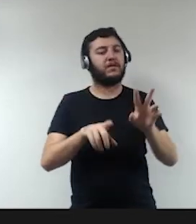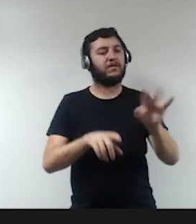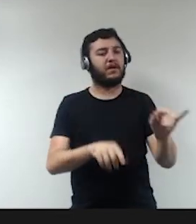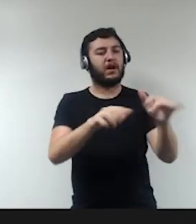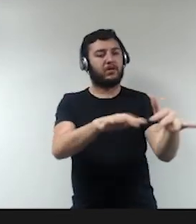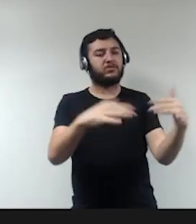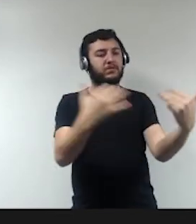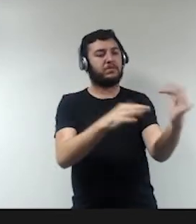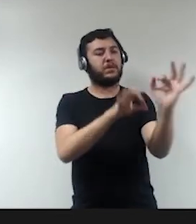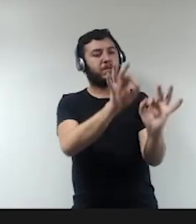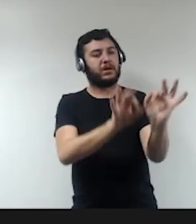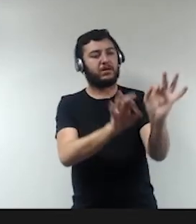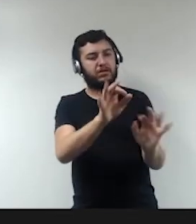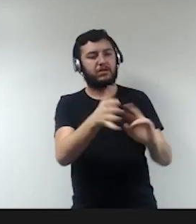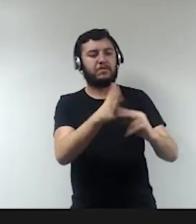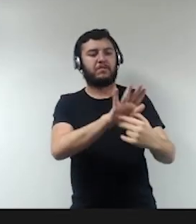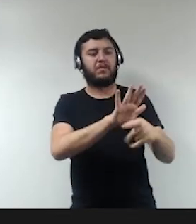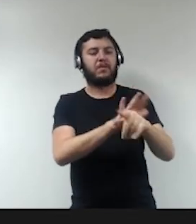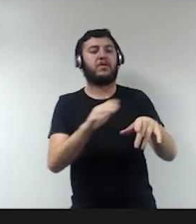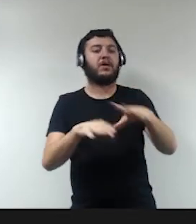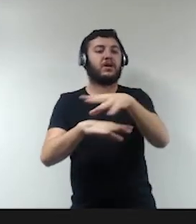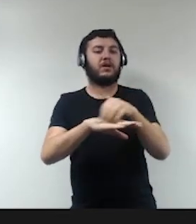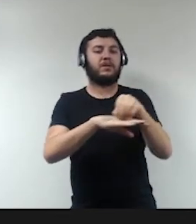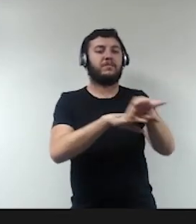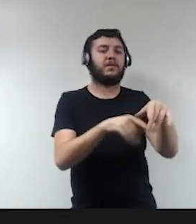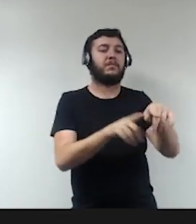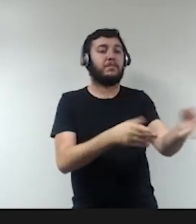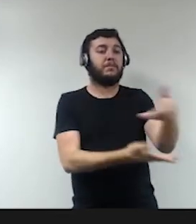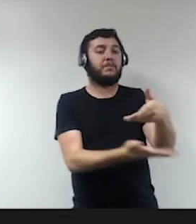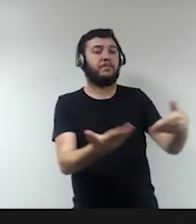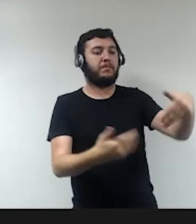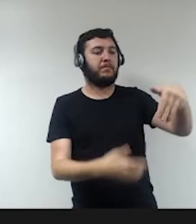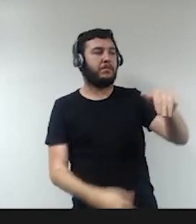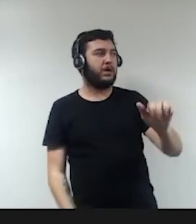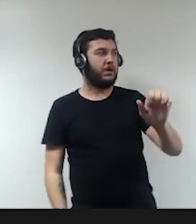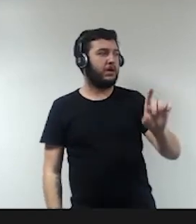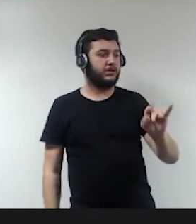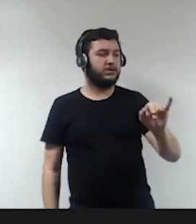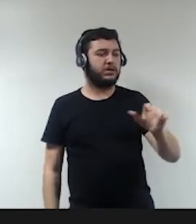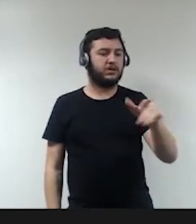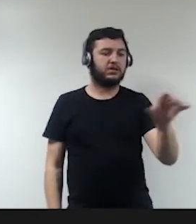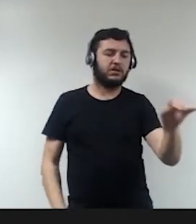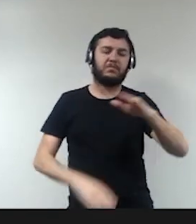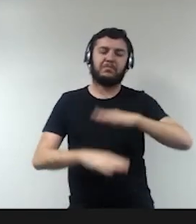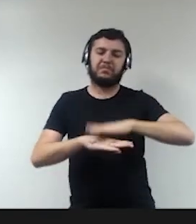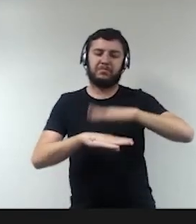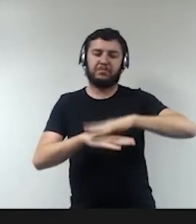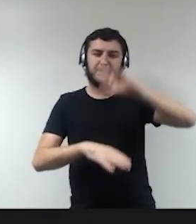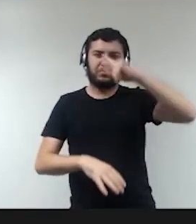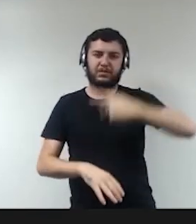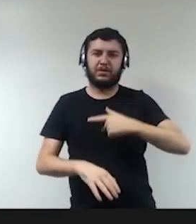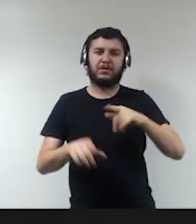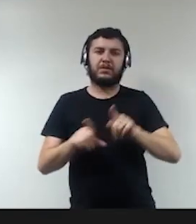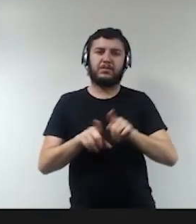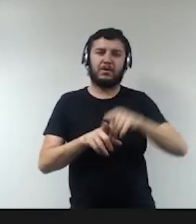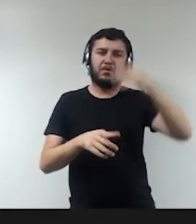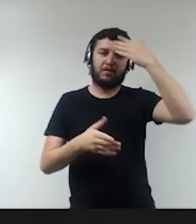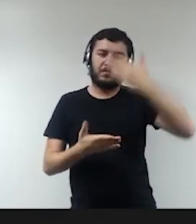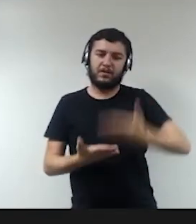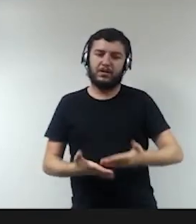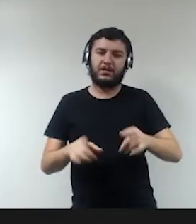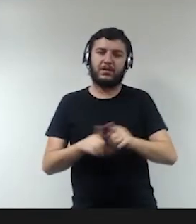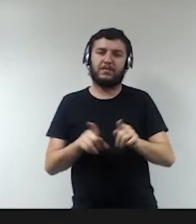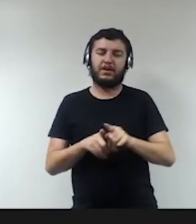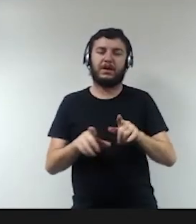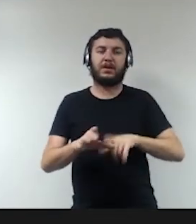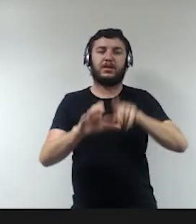preparatória, encaminhadora da mediação, a autonomia, a confidencialidade, a independência do